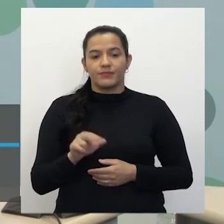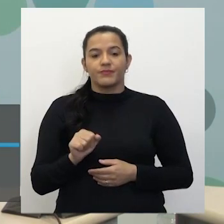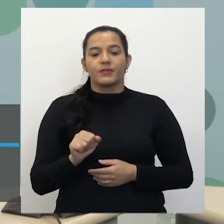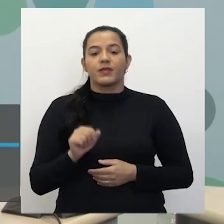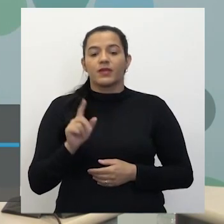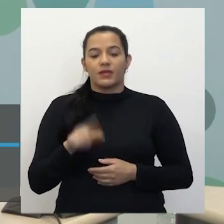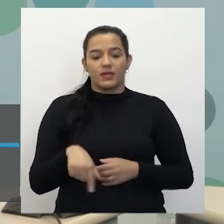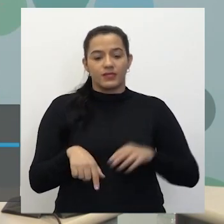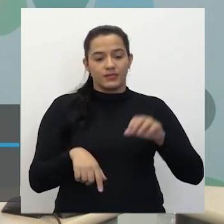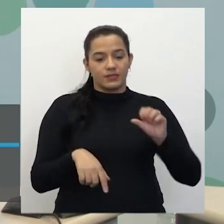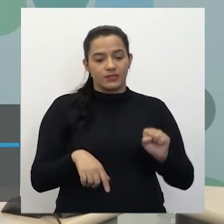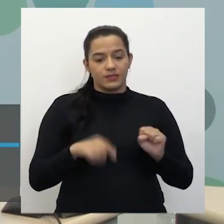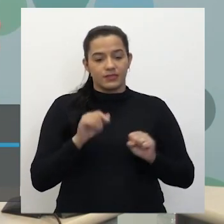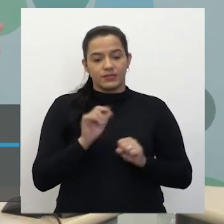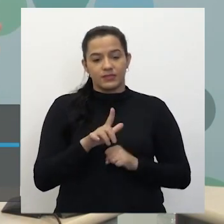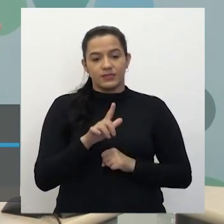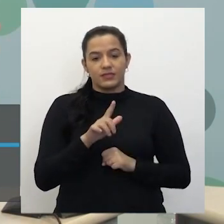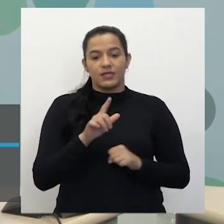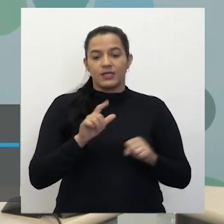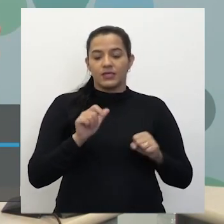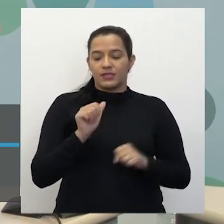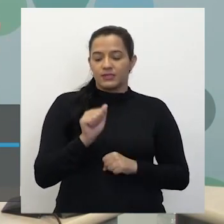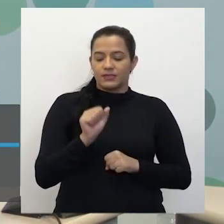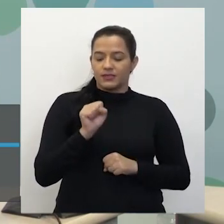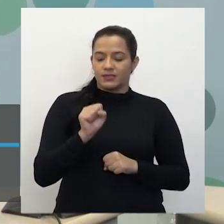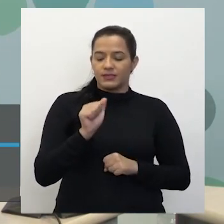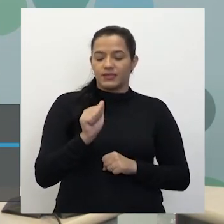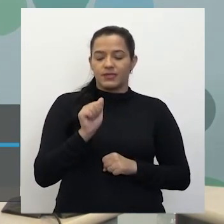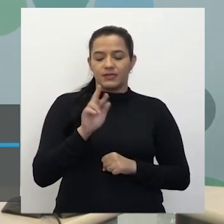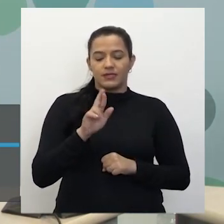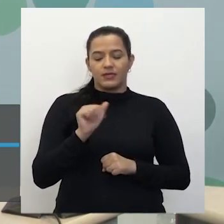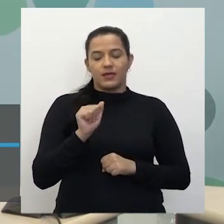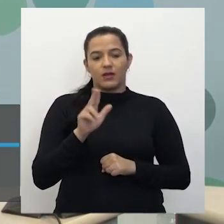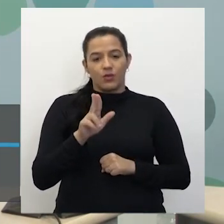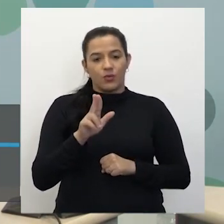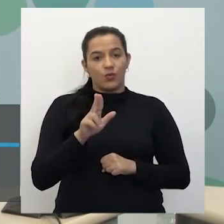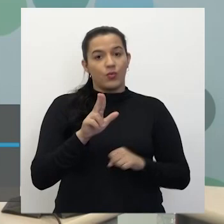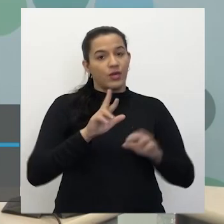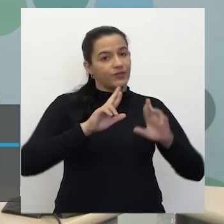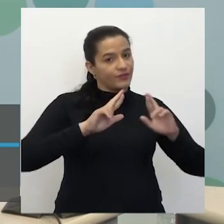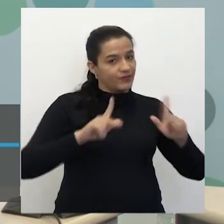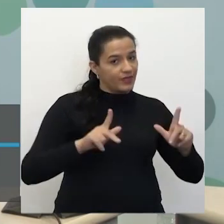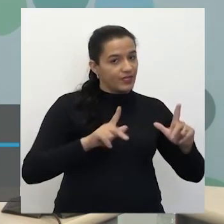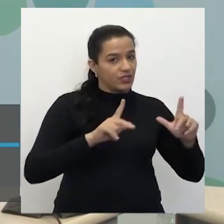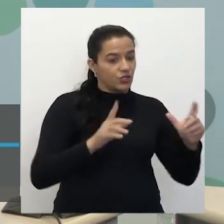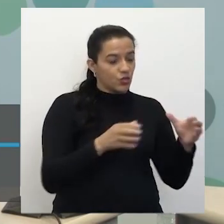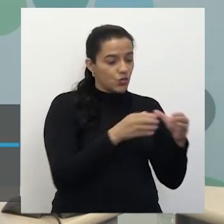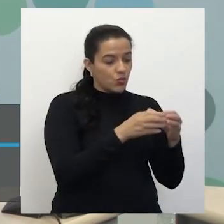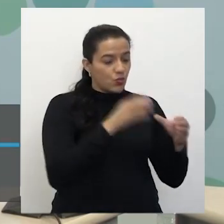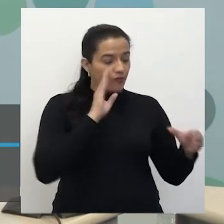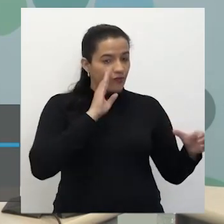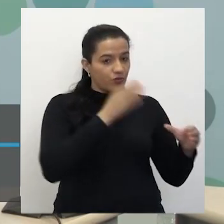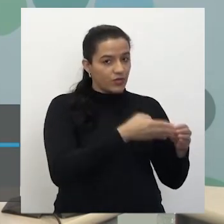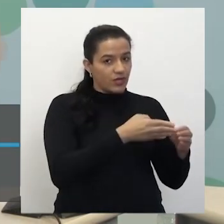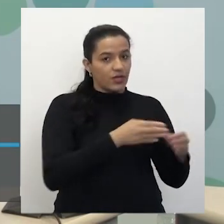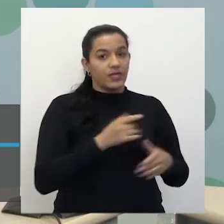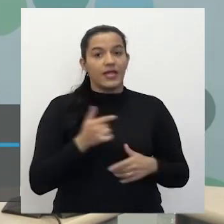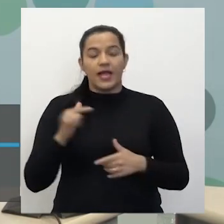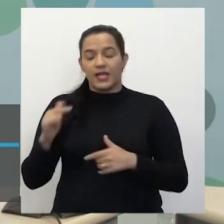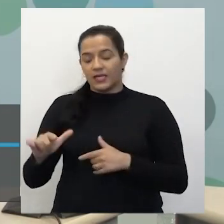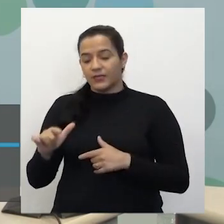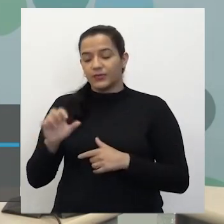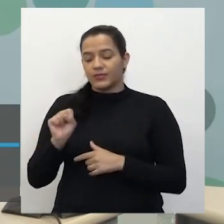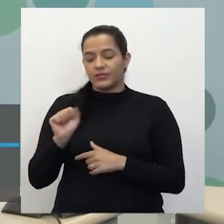sarau, ele é mais amplo, ele te dá mais possibilidades. Isso. E o slam, ele é bem específico, é aquela batalha de aquela roda ali, todo mundo